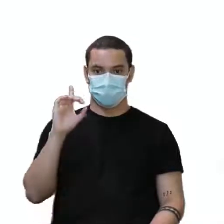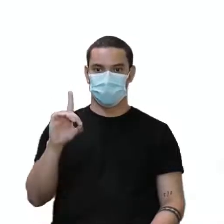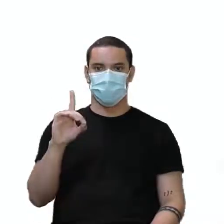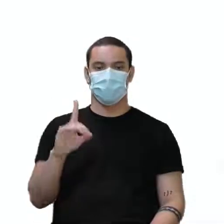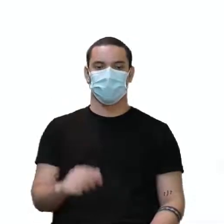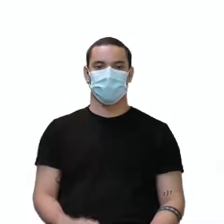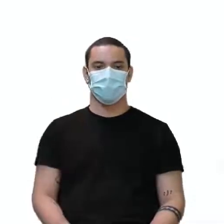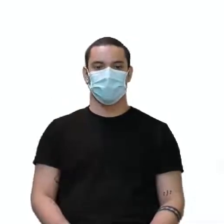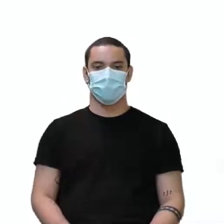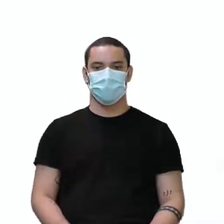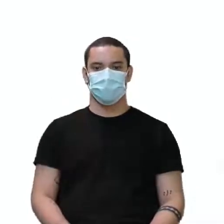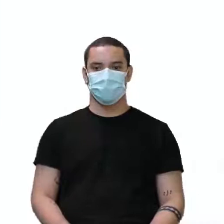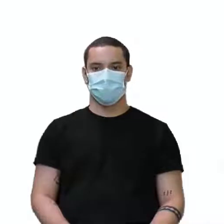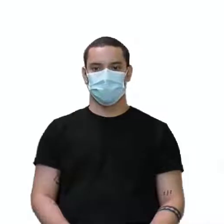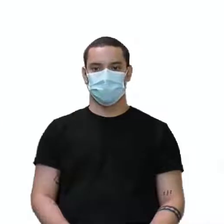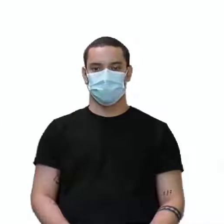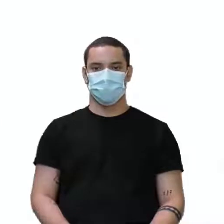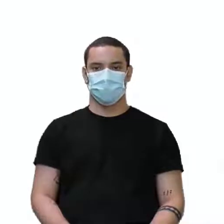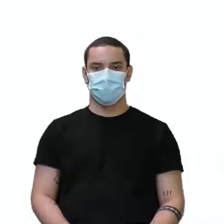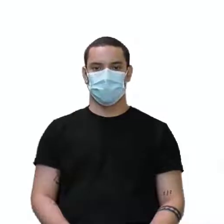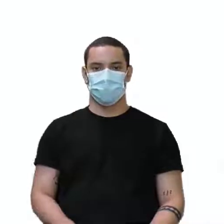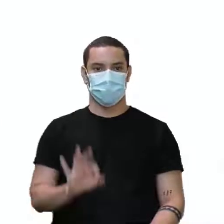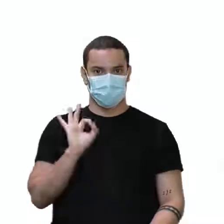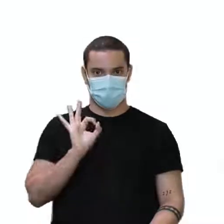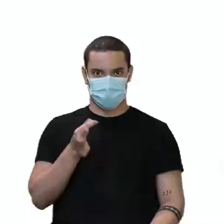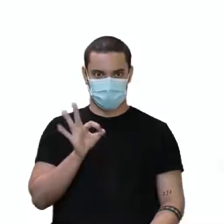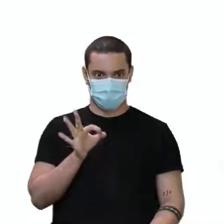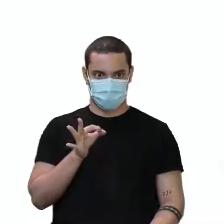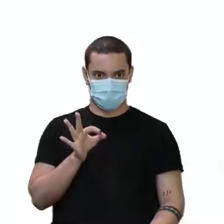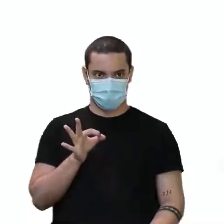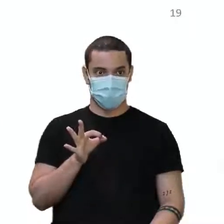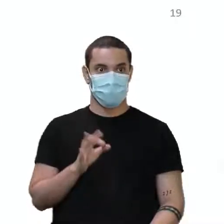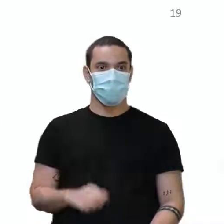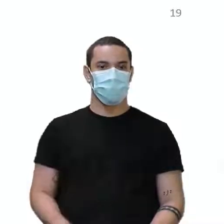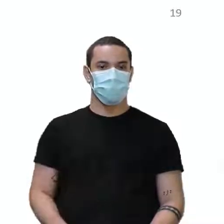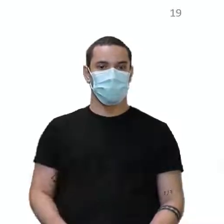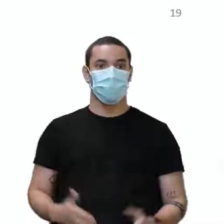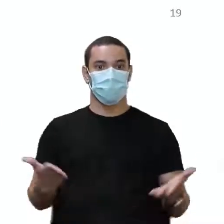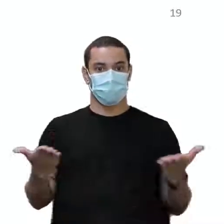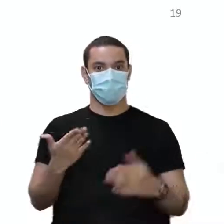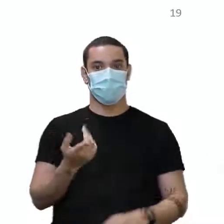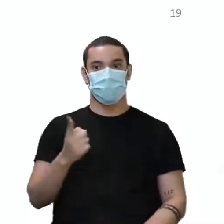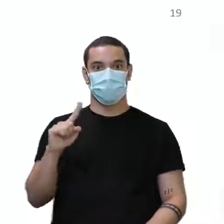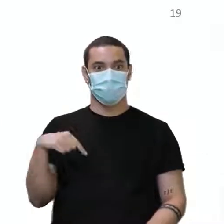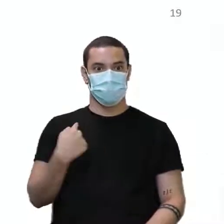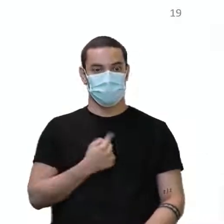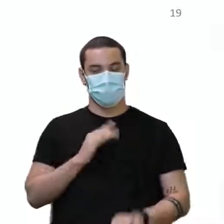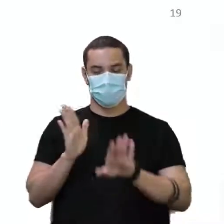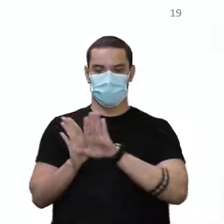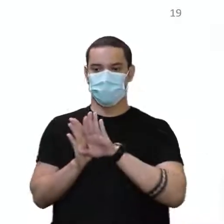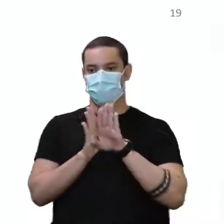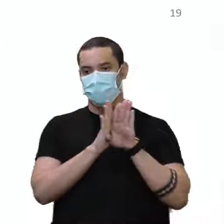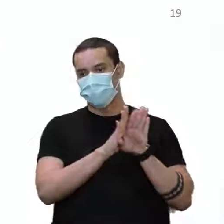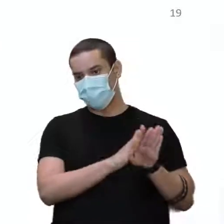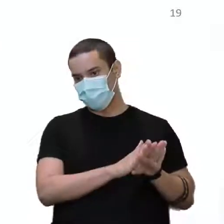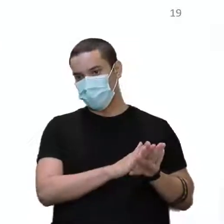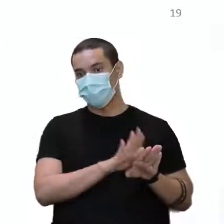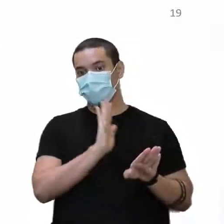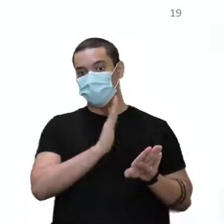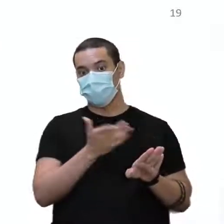passado, year é ano. Great. Muito bem, agora a gente vai se despedir um pouquinho do presente